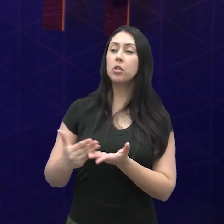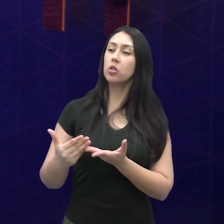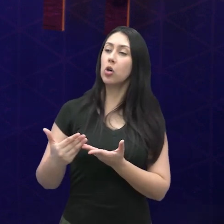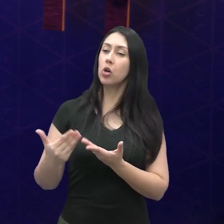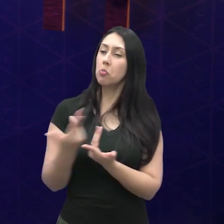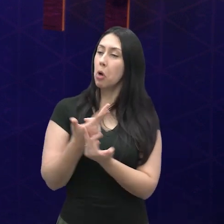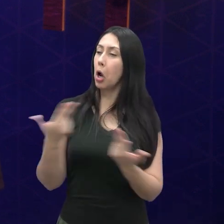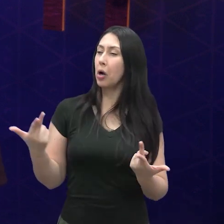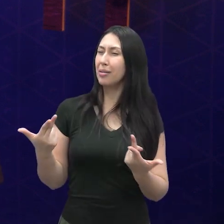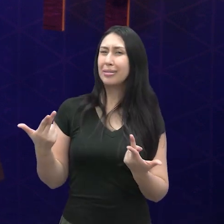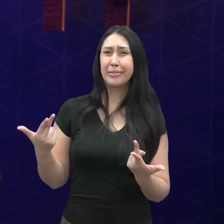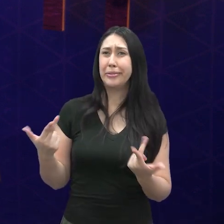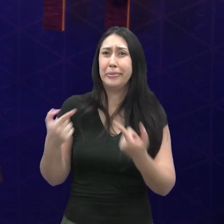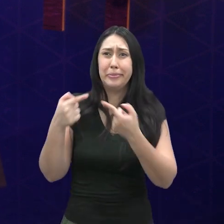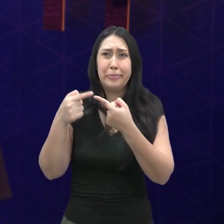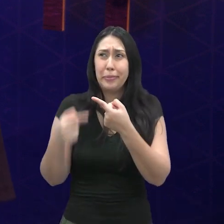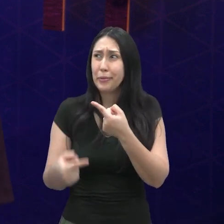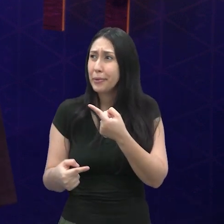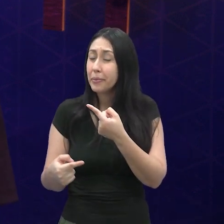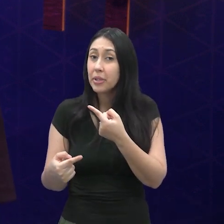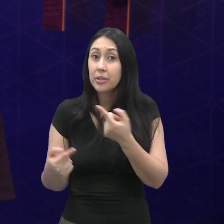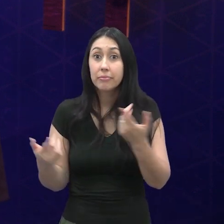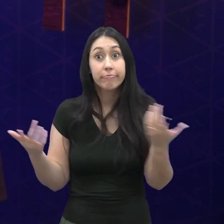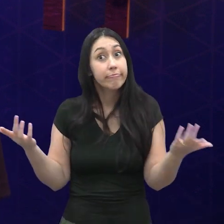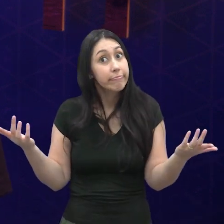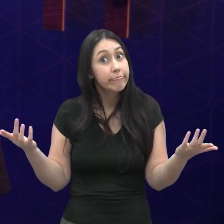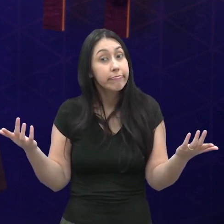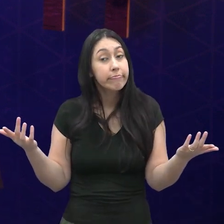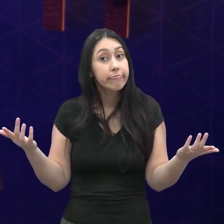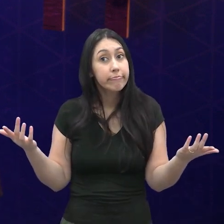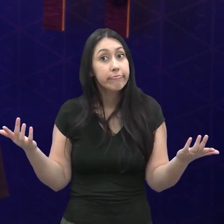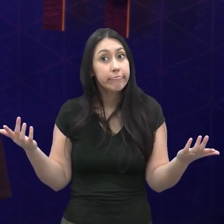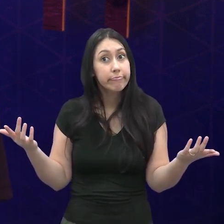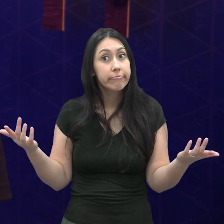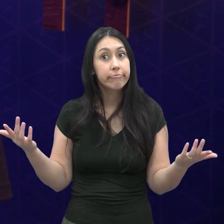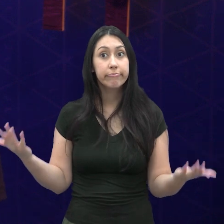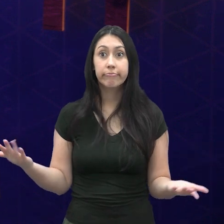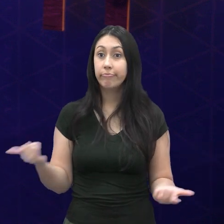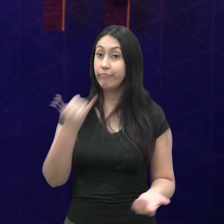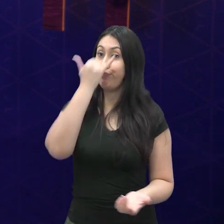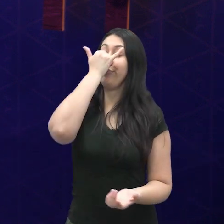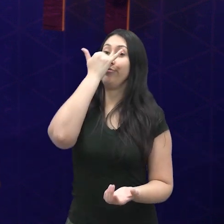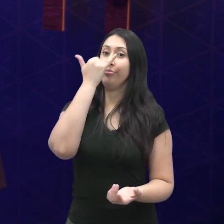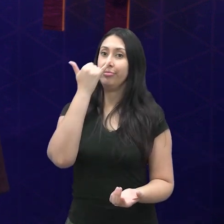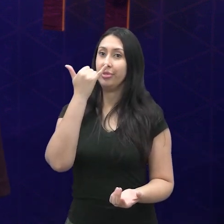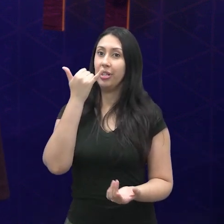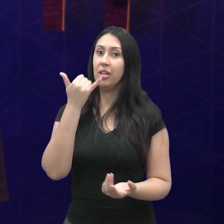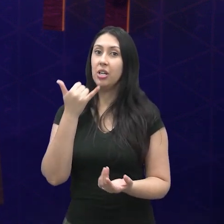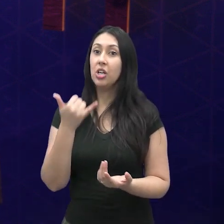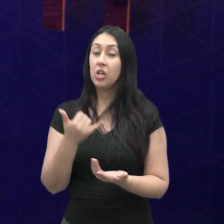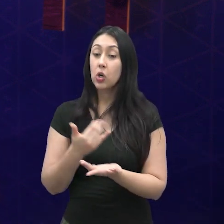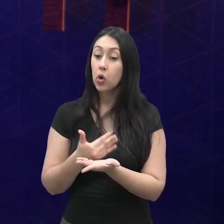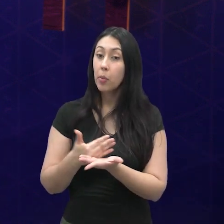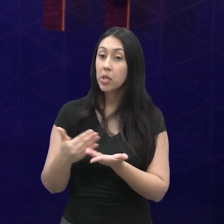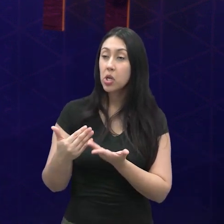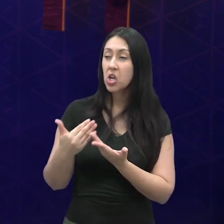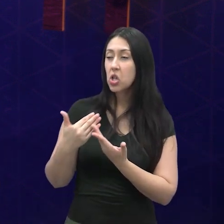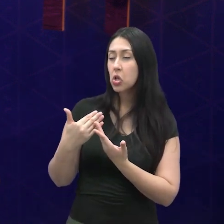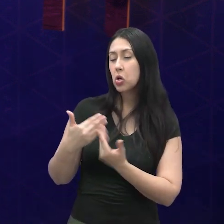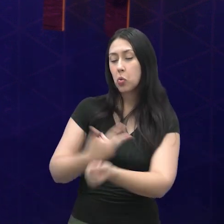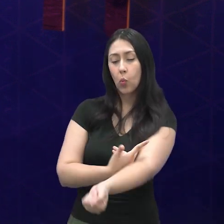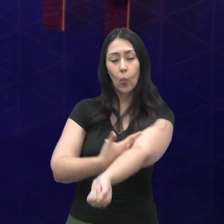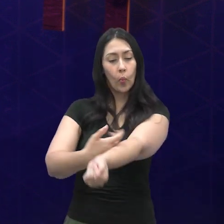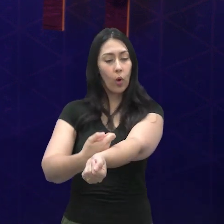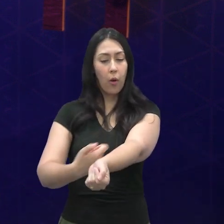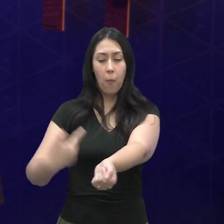um procedimento nada a ver e se estrepou, né? Porque estava fazendo procedimento, ele teve uma